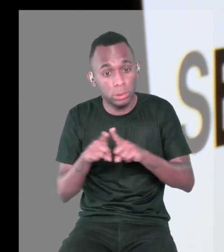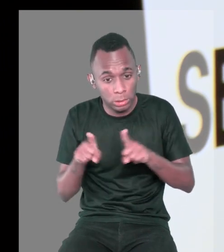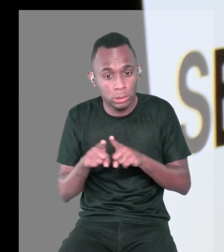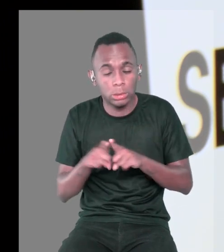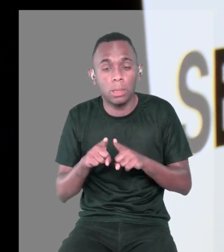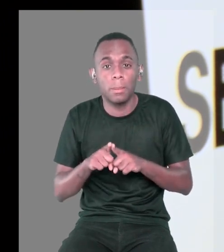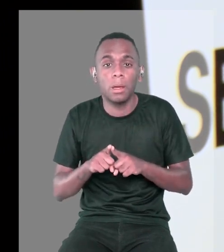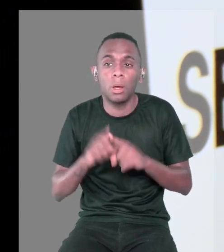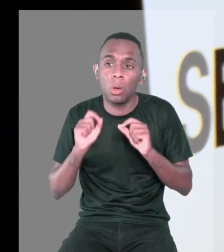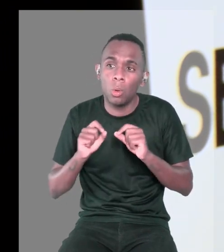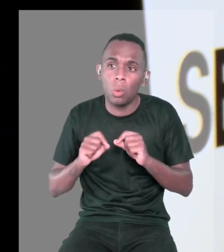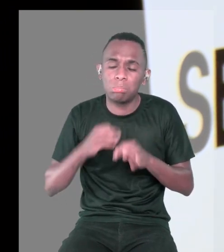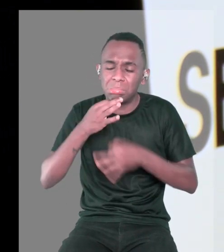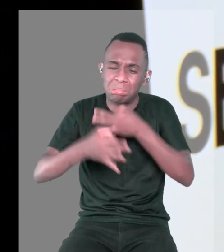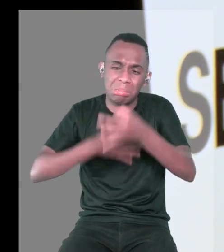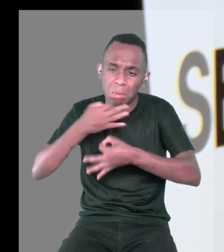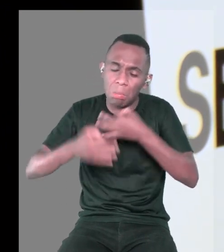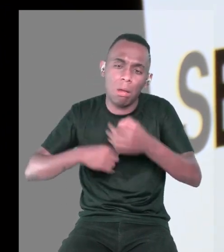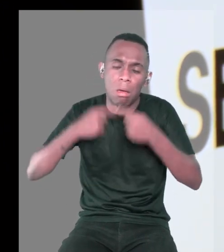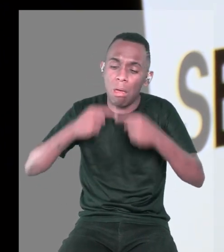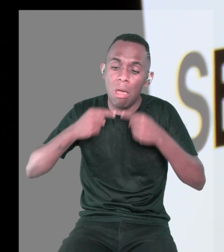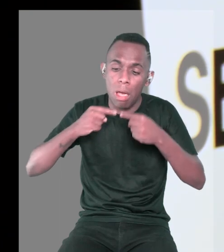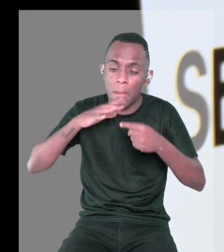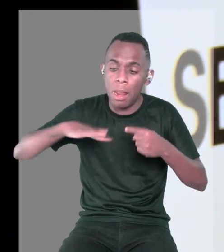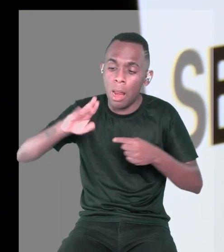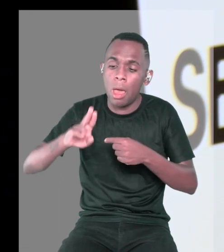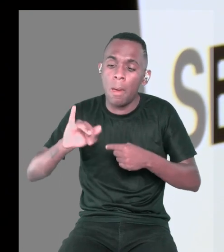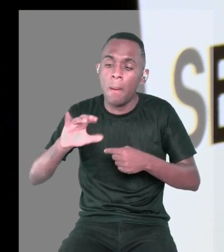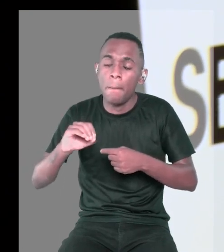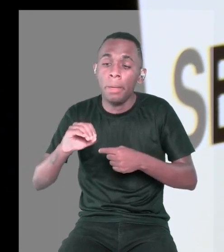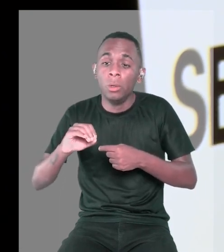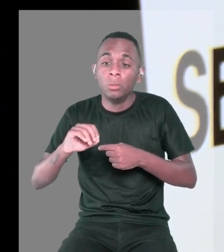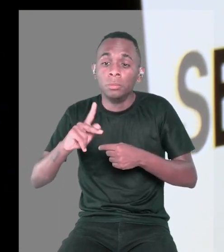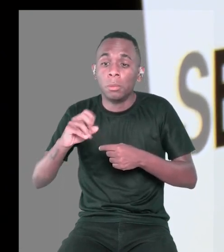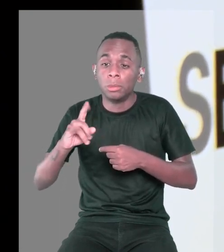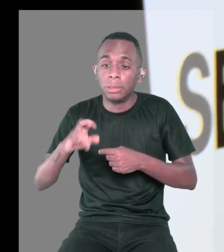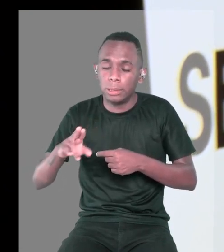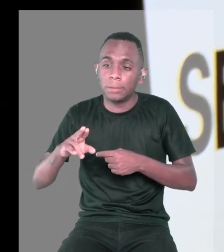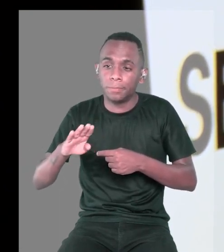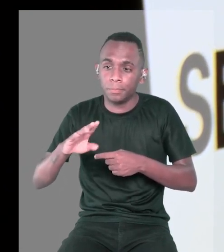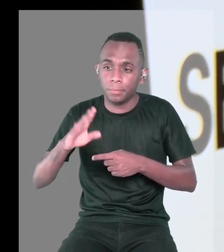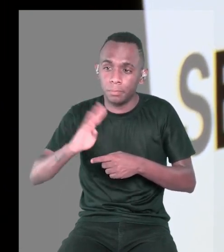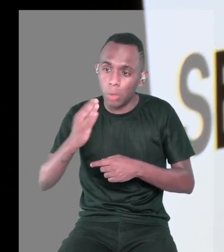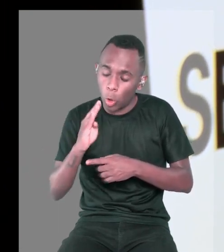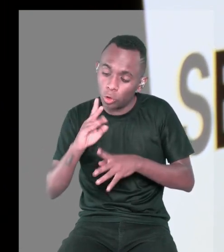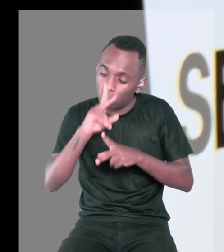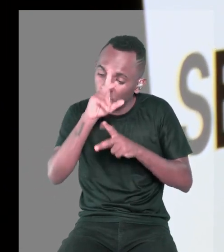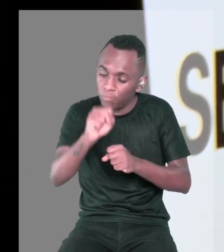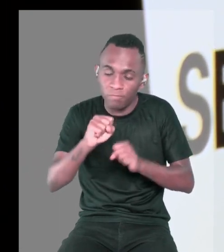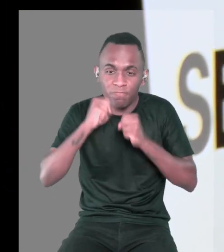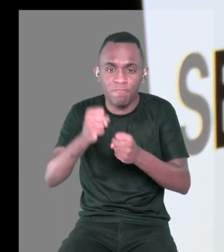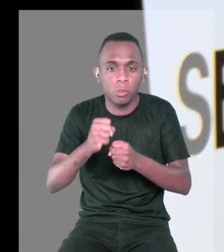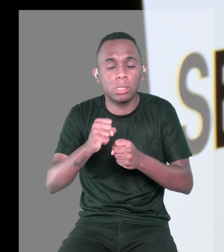Preciado também se filia à crítica de Foucault ao biopoder, entendido aí como o controle dos discursos e